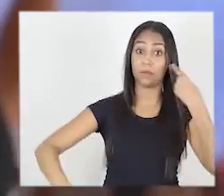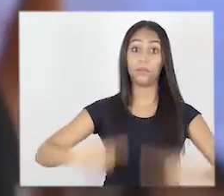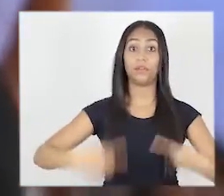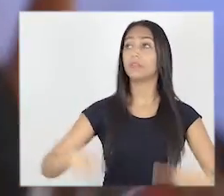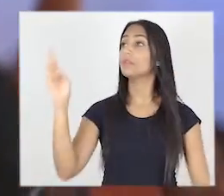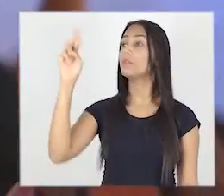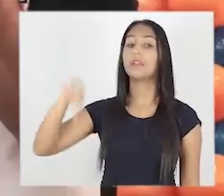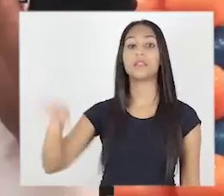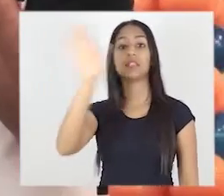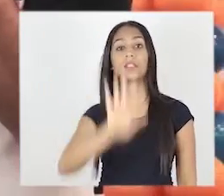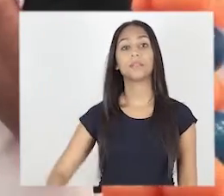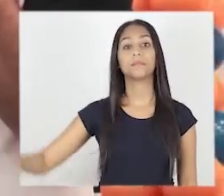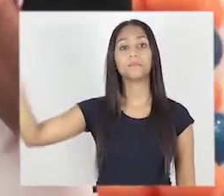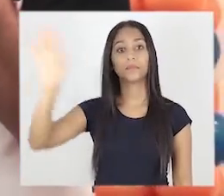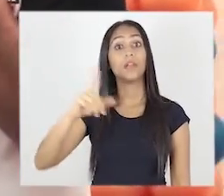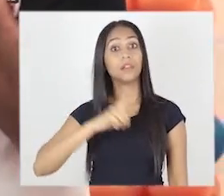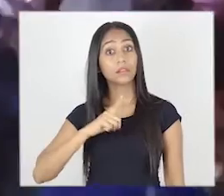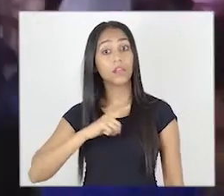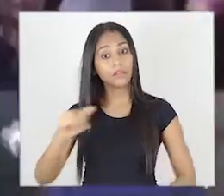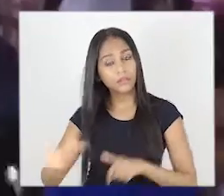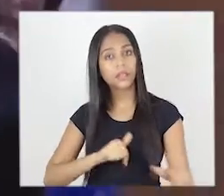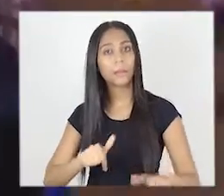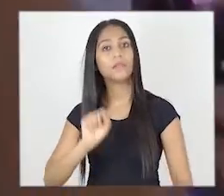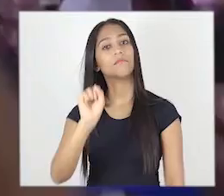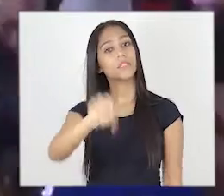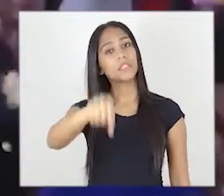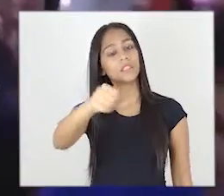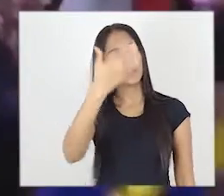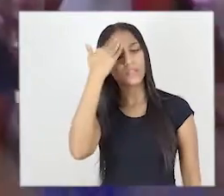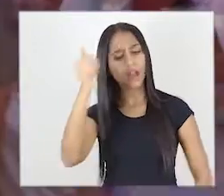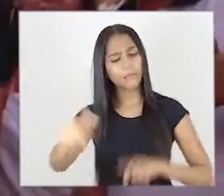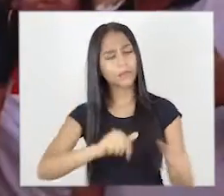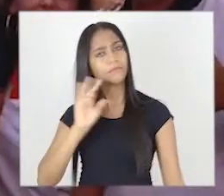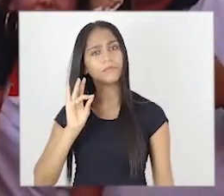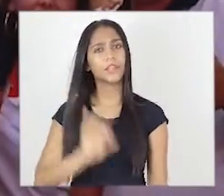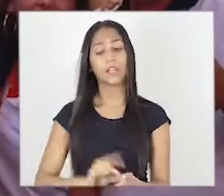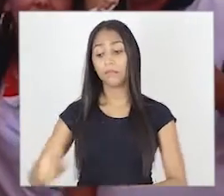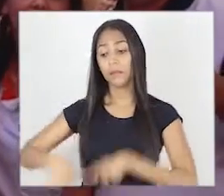Grande do Norte. Tem vocação e é preparado para trabalhar pelo povo.